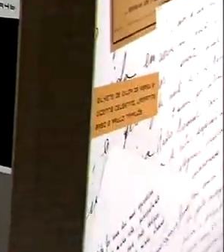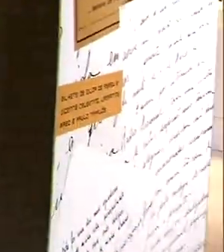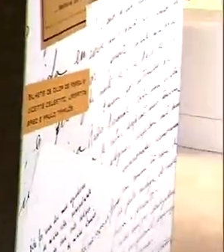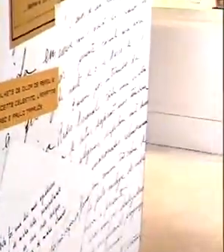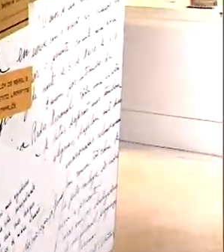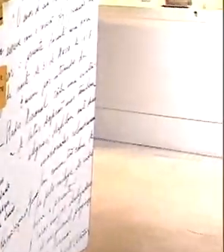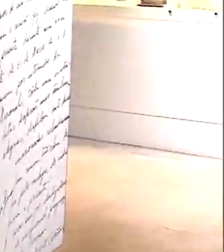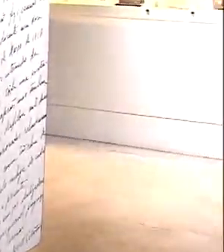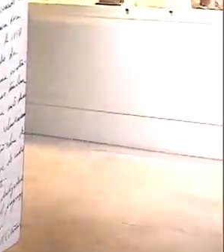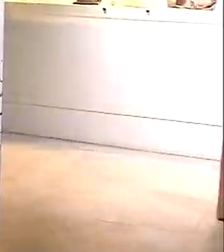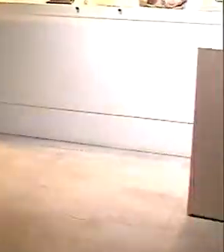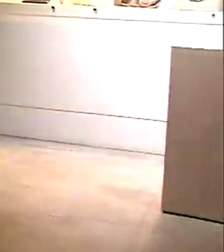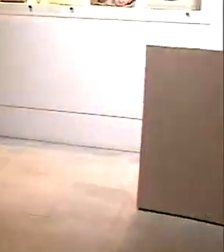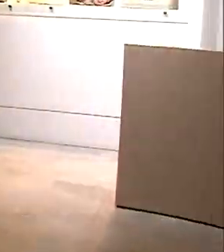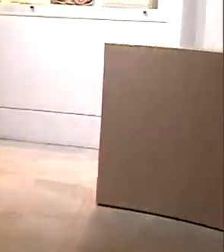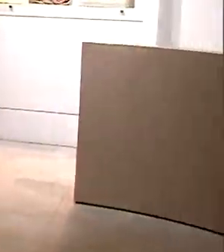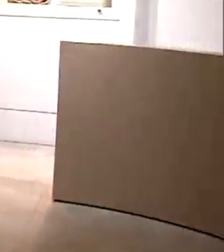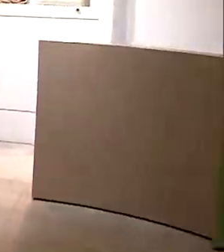Tchau.